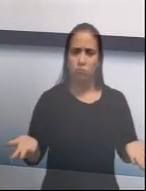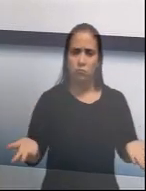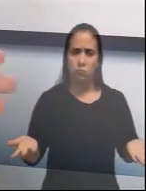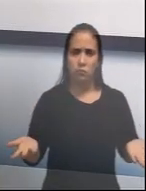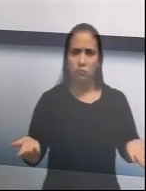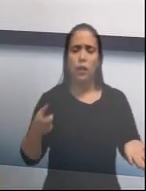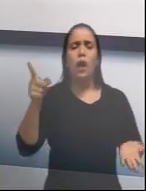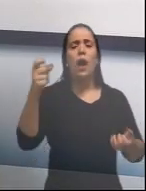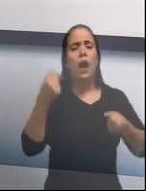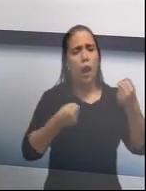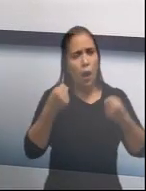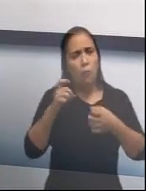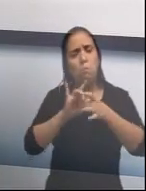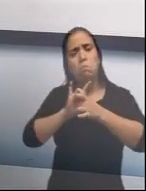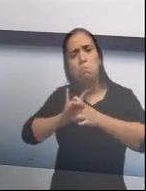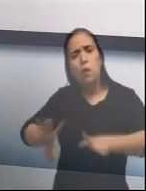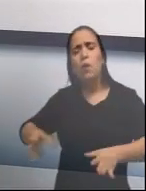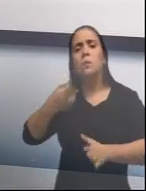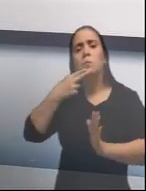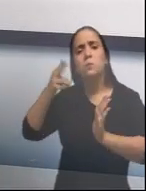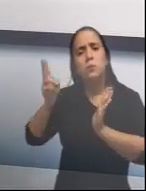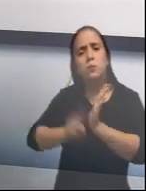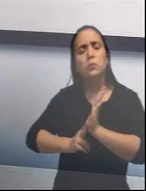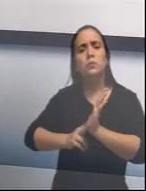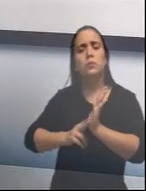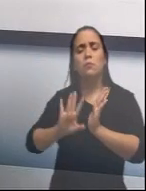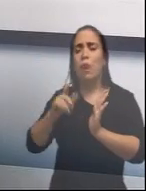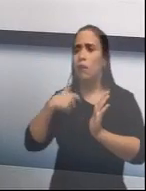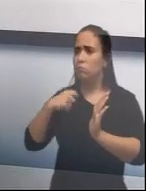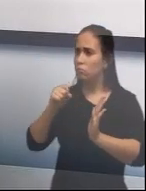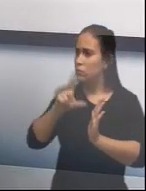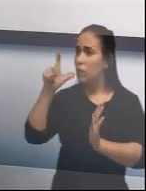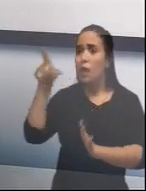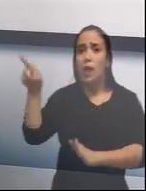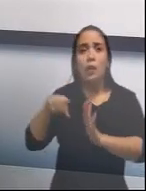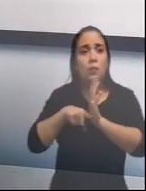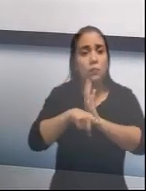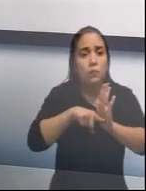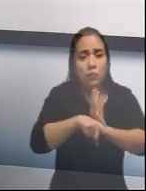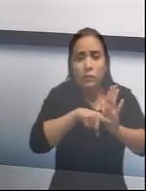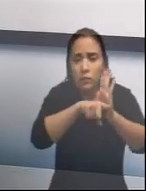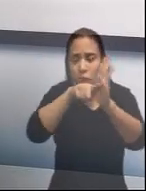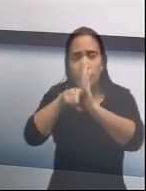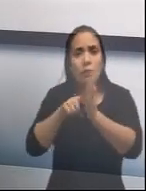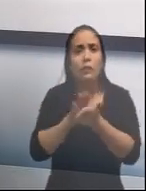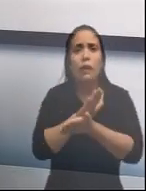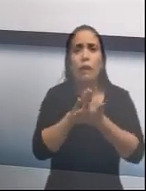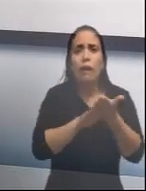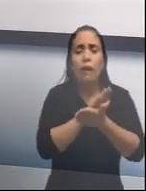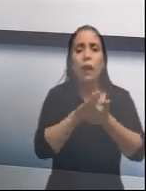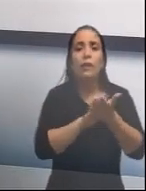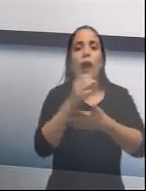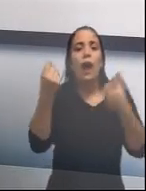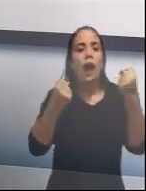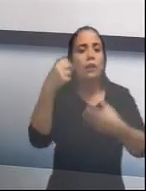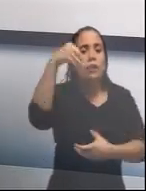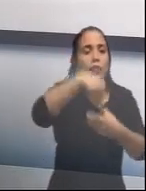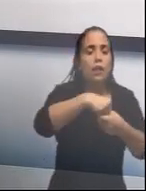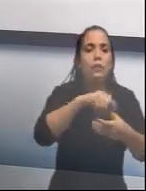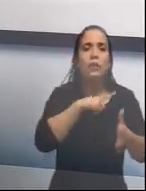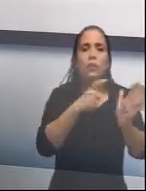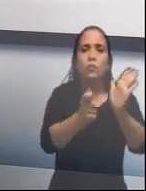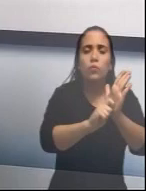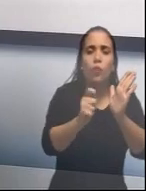carro ia multado, se ele quisesse multar. Agora eu fico impressionado em não olhar nada, não olhar a carga do carro, não olhar se a pessoa está